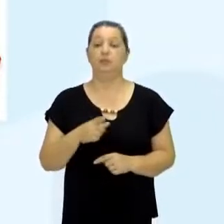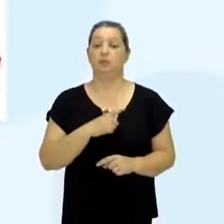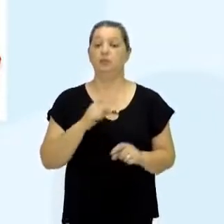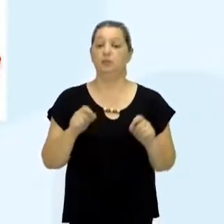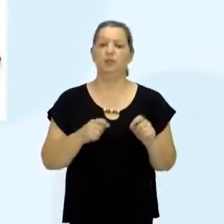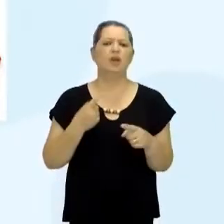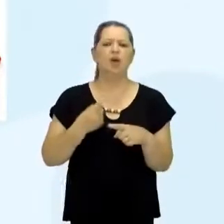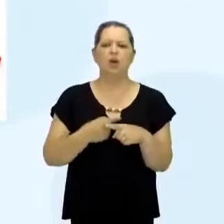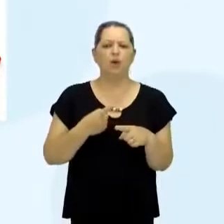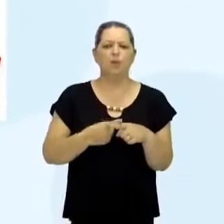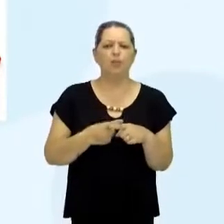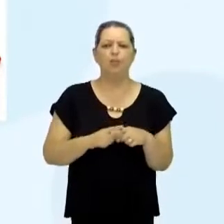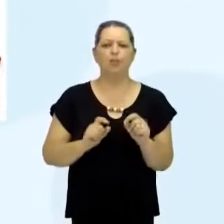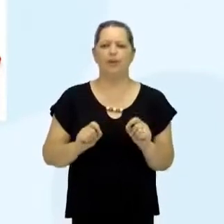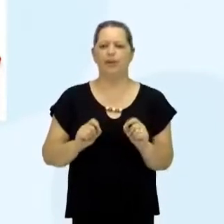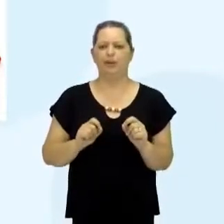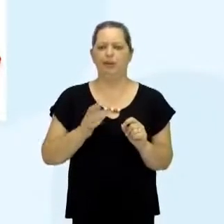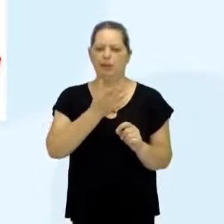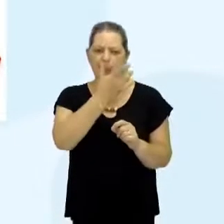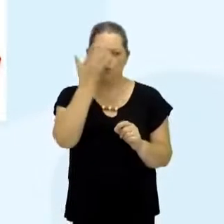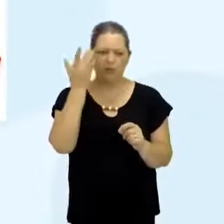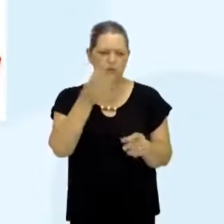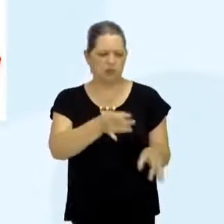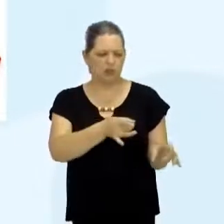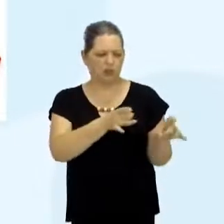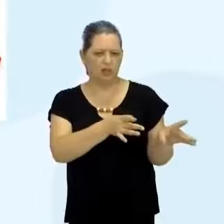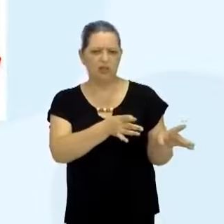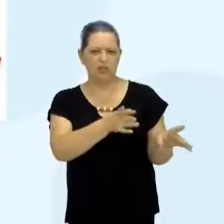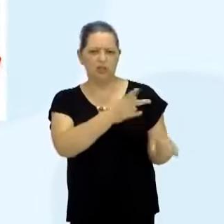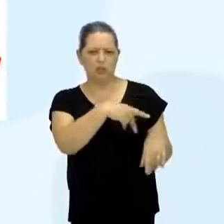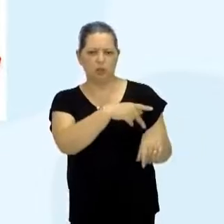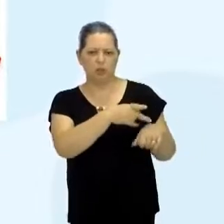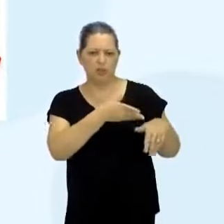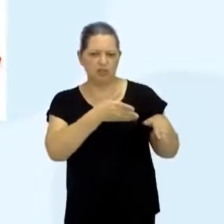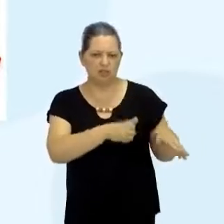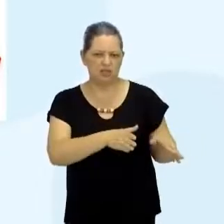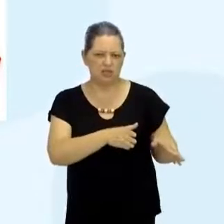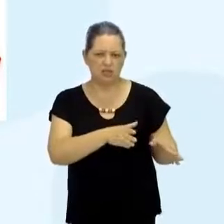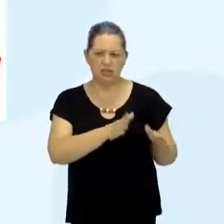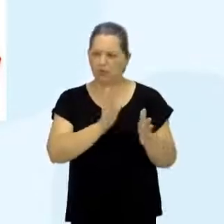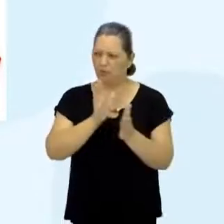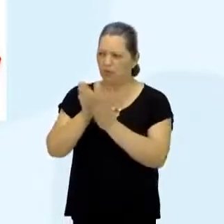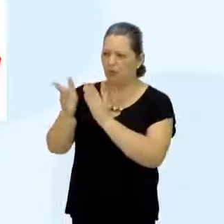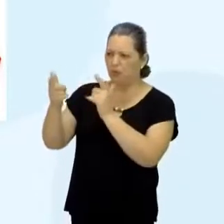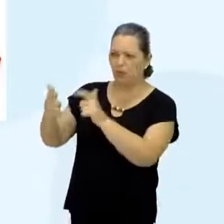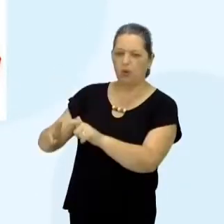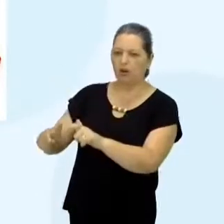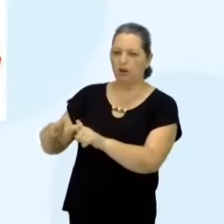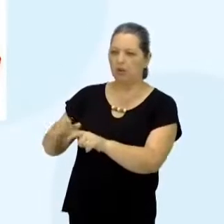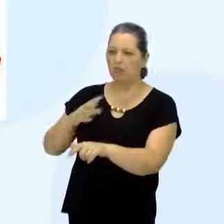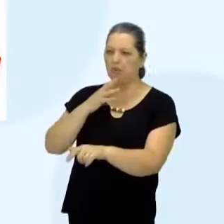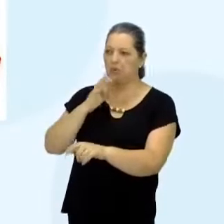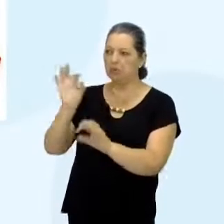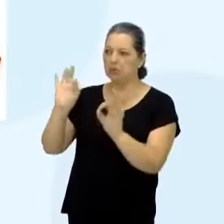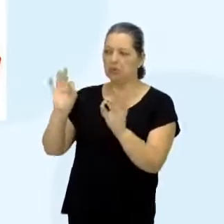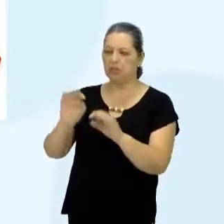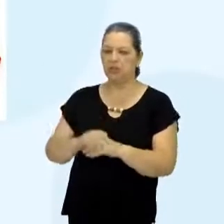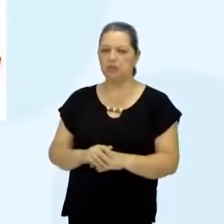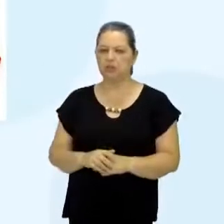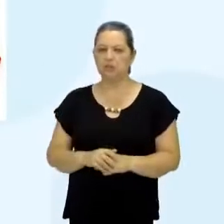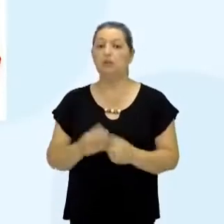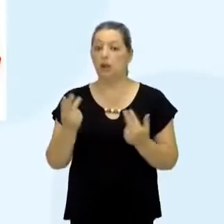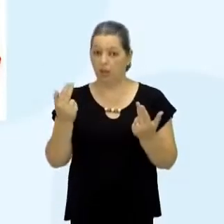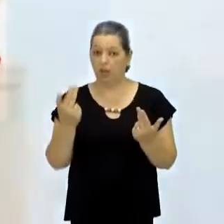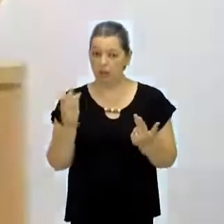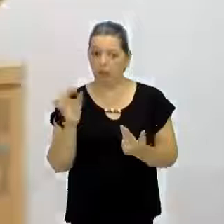assim: por que será que alguém deixa seu lugar de origem rumo ao desconhecido, como aconteceu com Patrício? Pois é. Né?